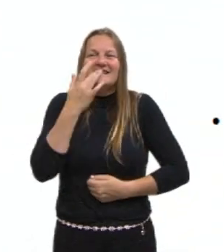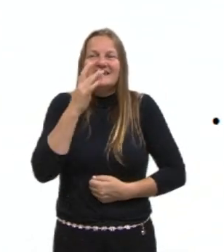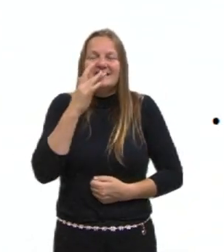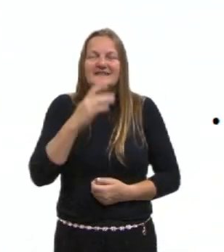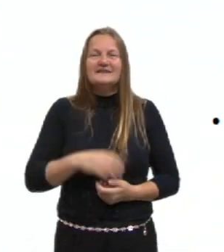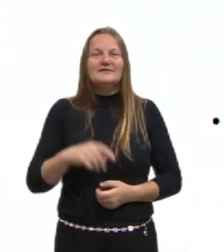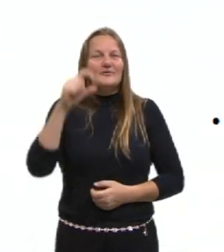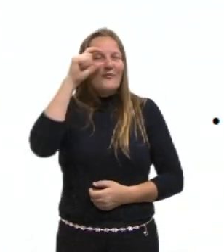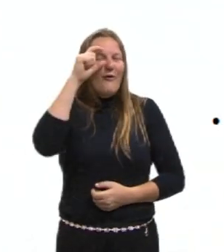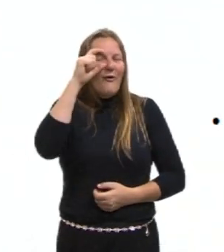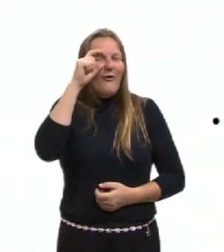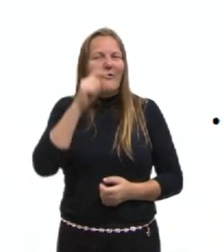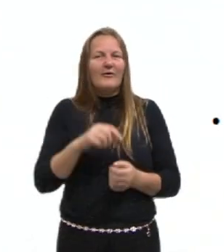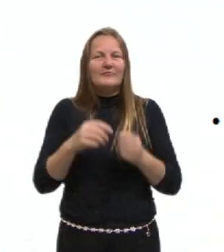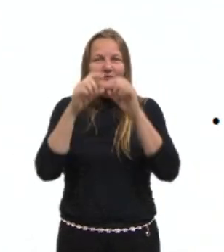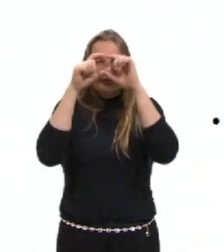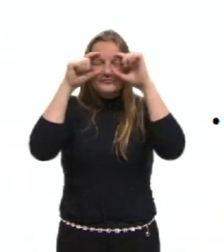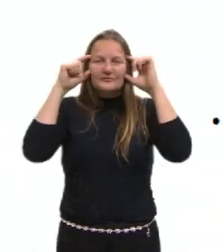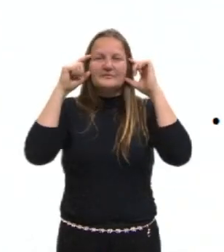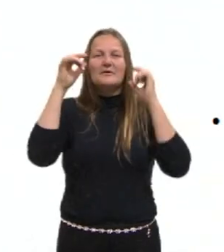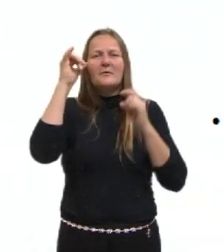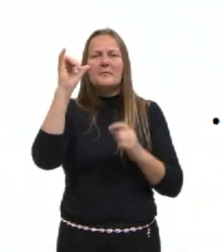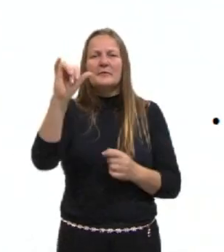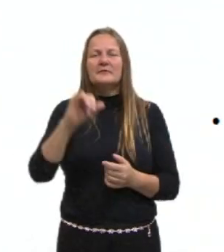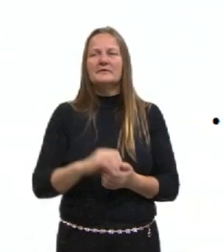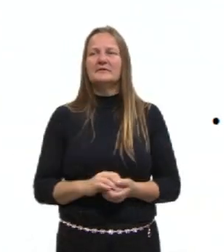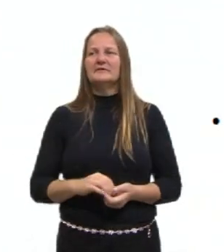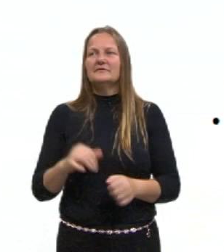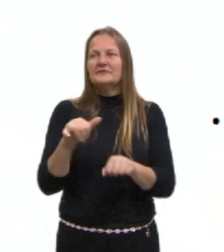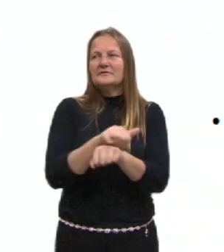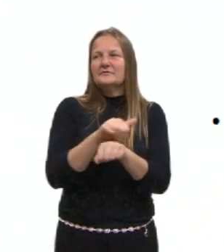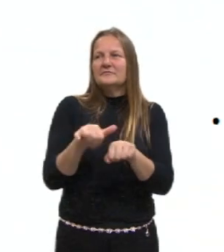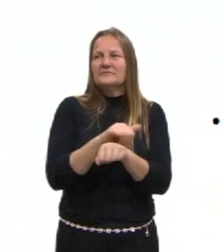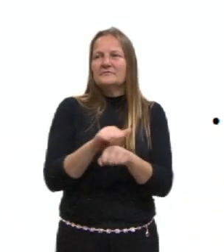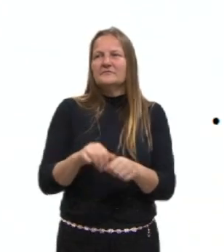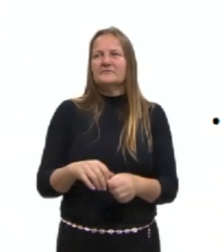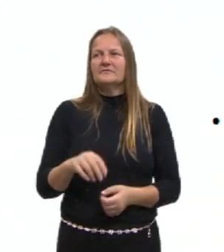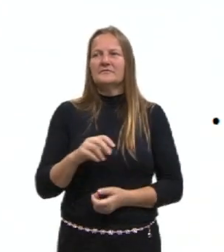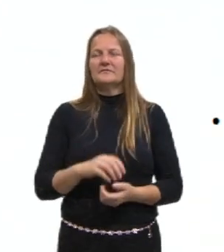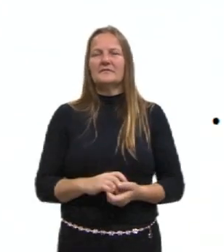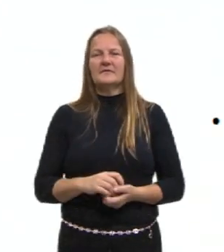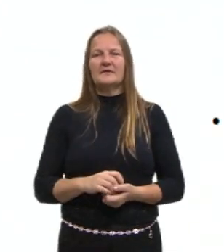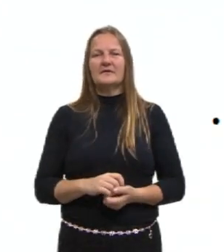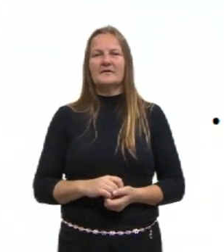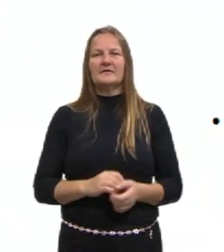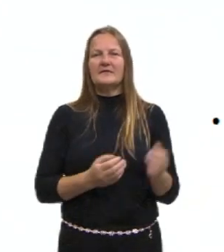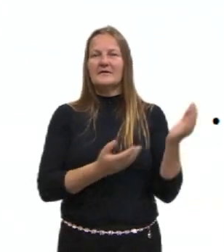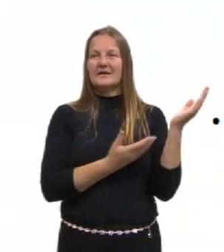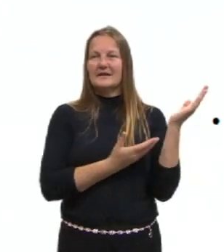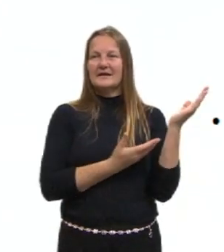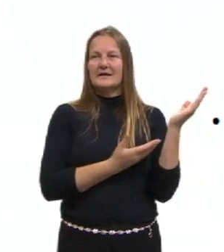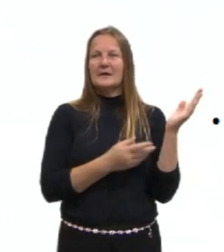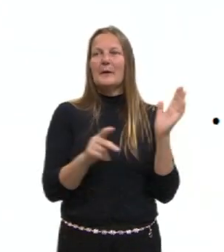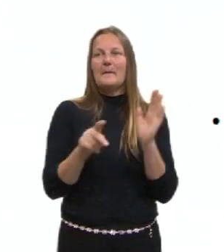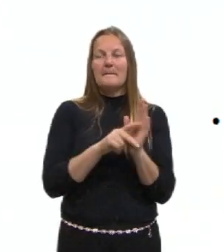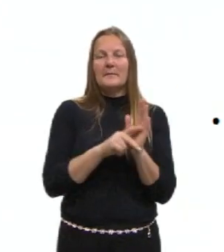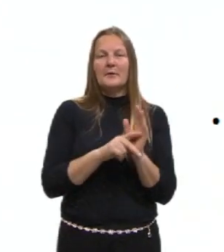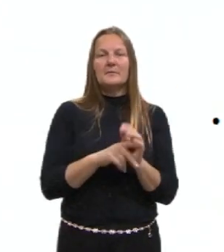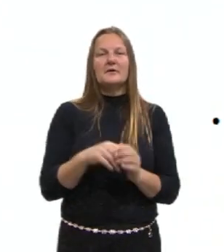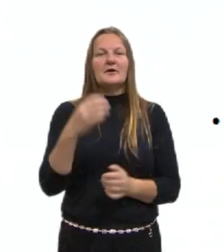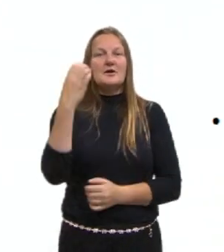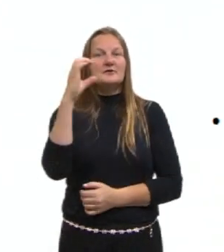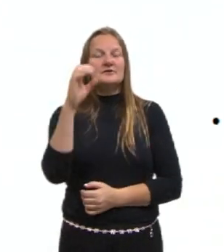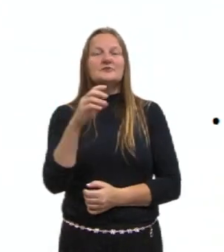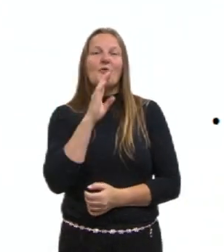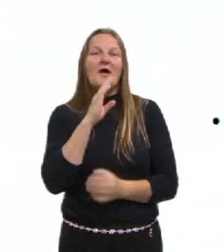De óculos, né? De proteção, vários equipamentos modernos, né? Aí a Camila já tá aparecendo, né? A nossa cientista que a gente